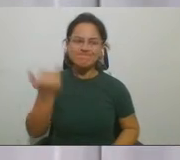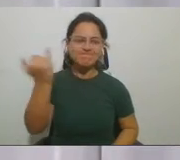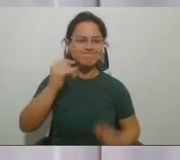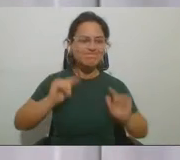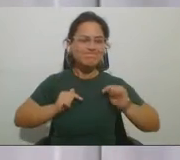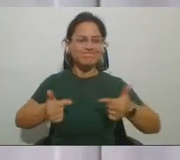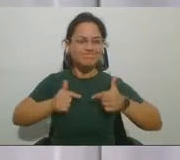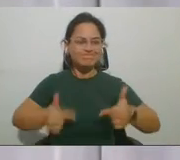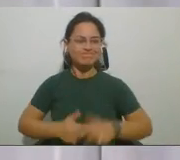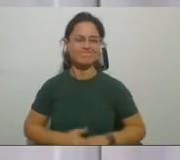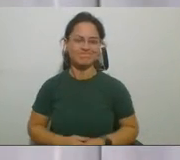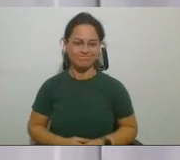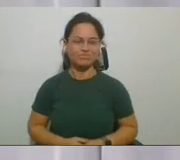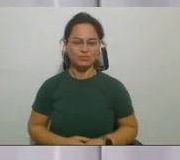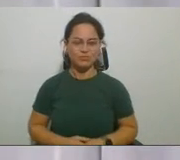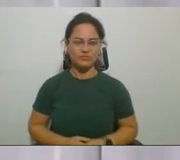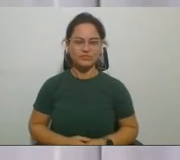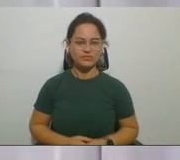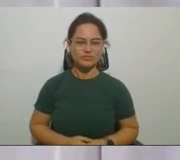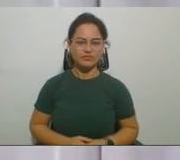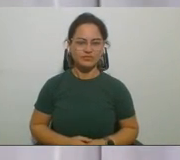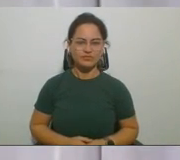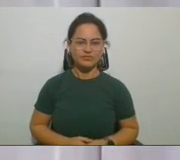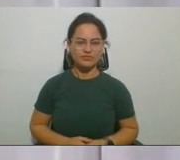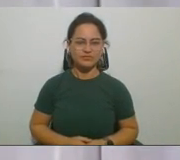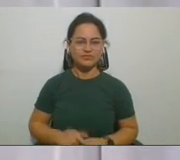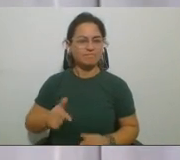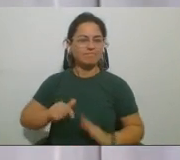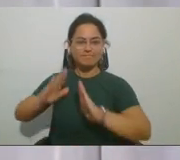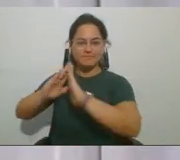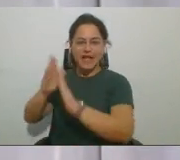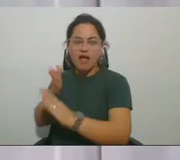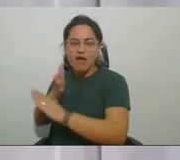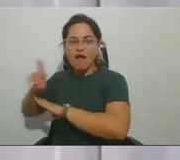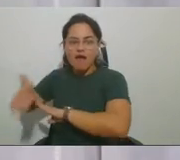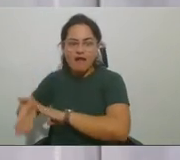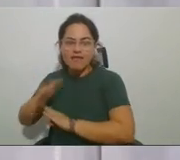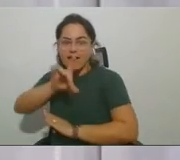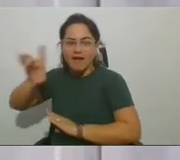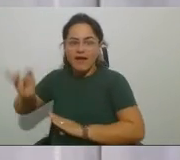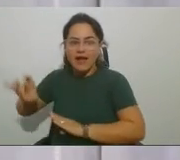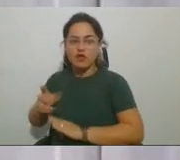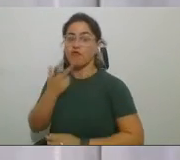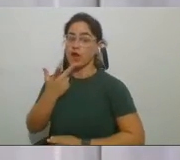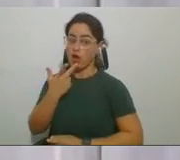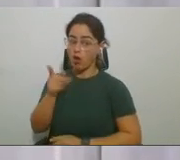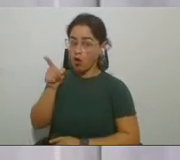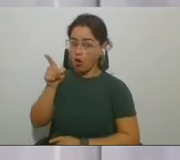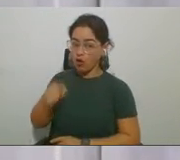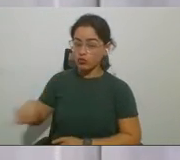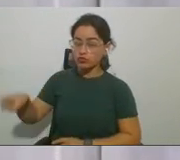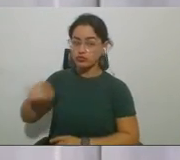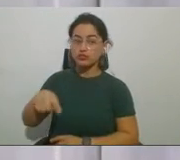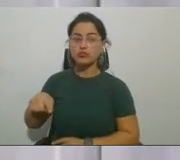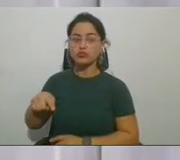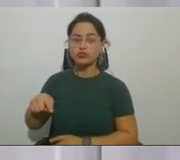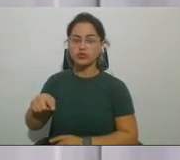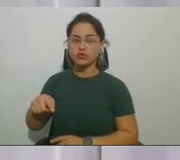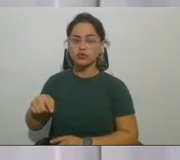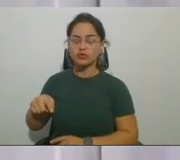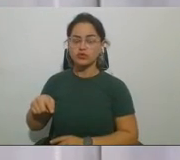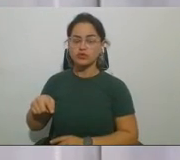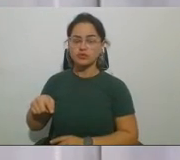dizia, entrar a cada lar para dizer, faça que as suas criaturas possam ser